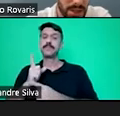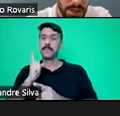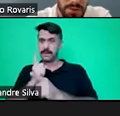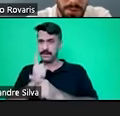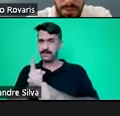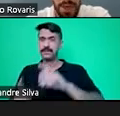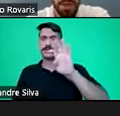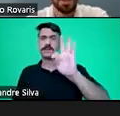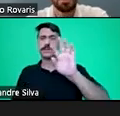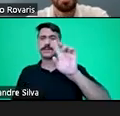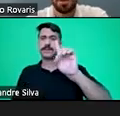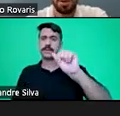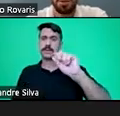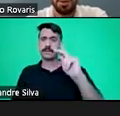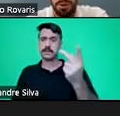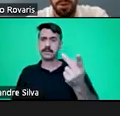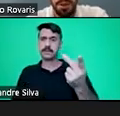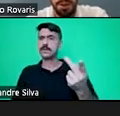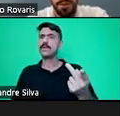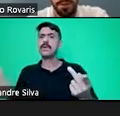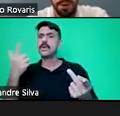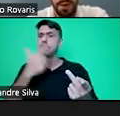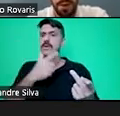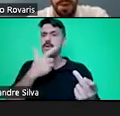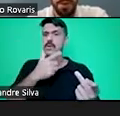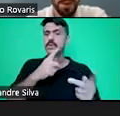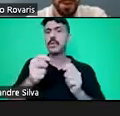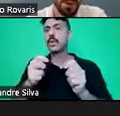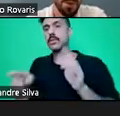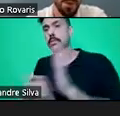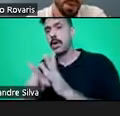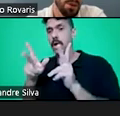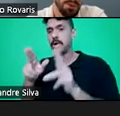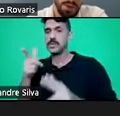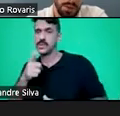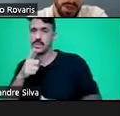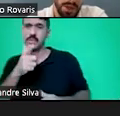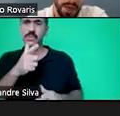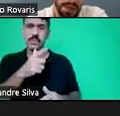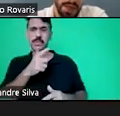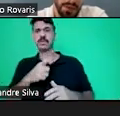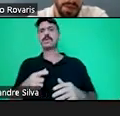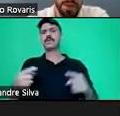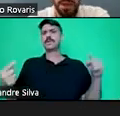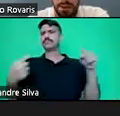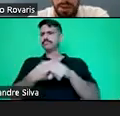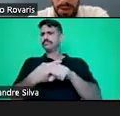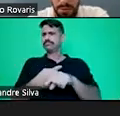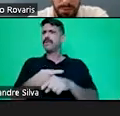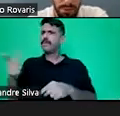TDAH atingem o mesmo rendimento educacional dos controles. Então, esse é um resultado que vai contra o que a